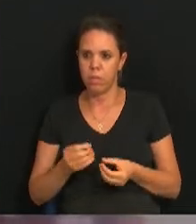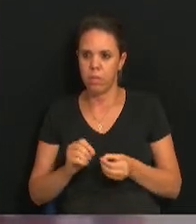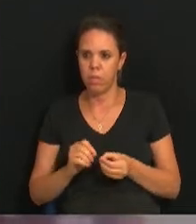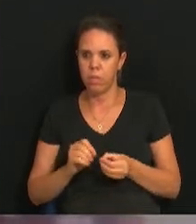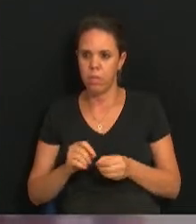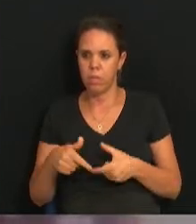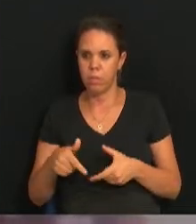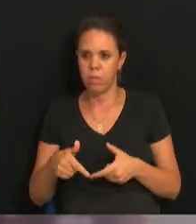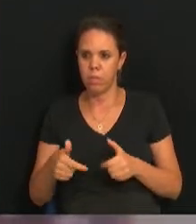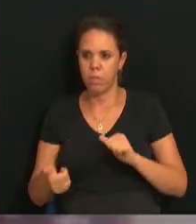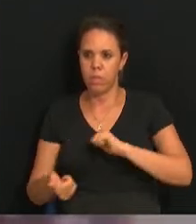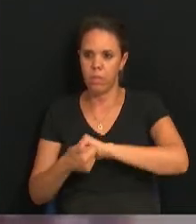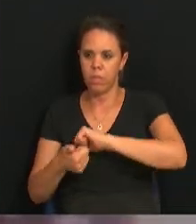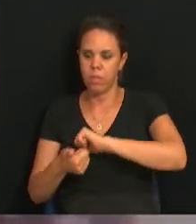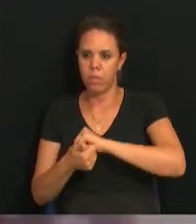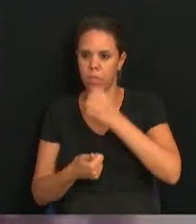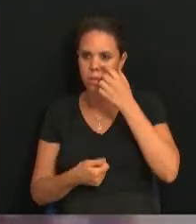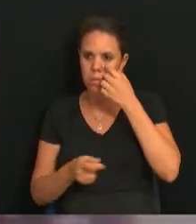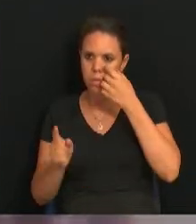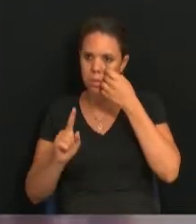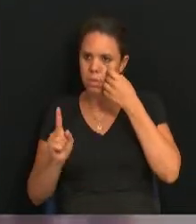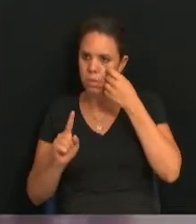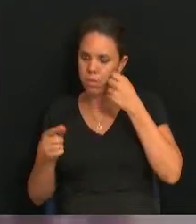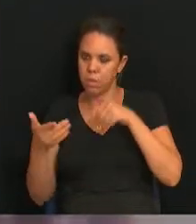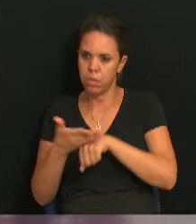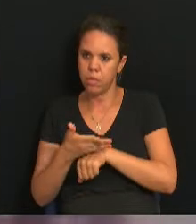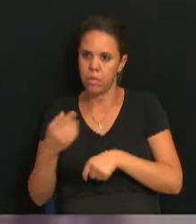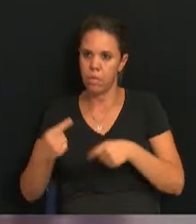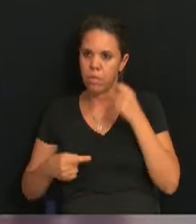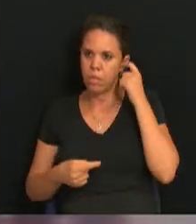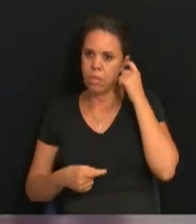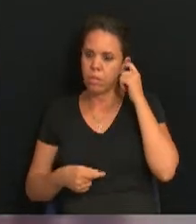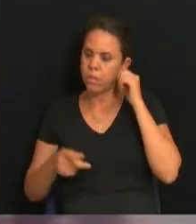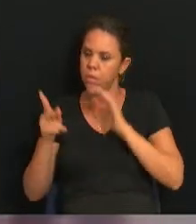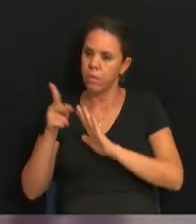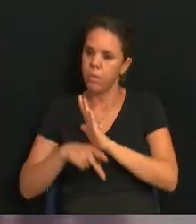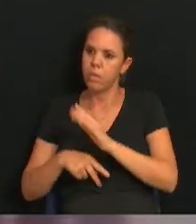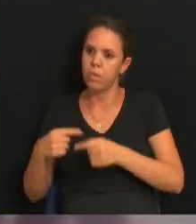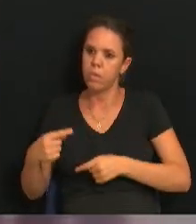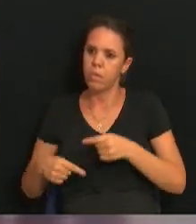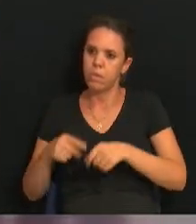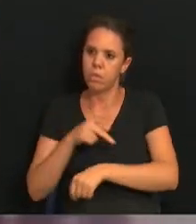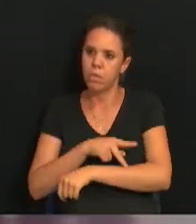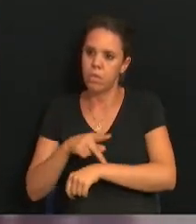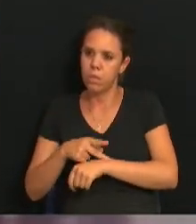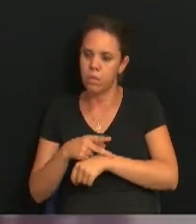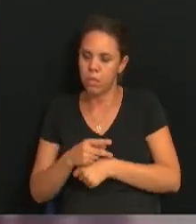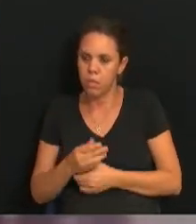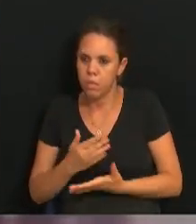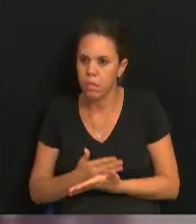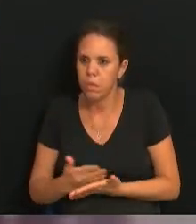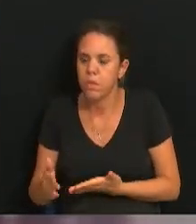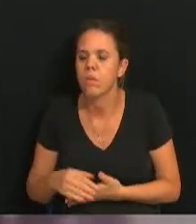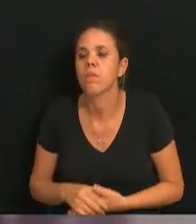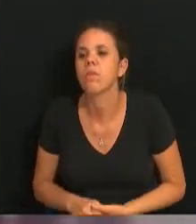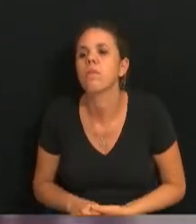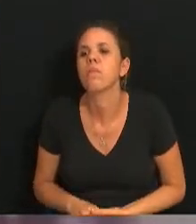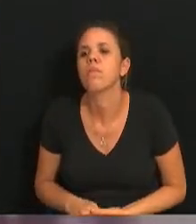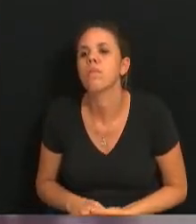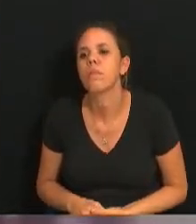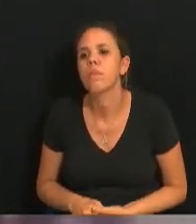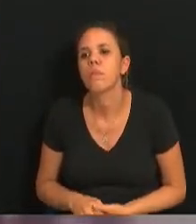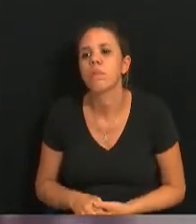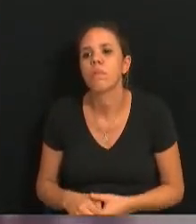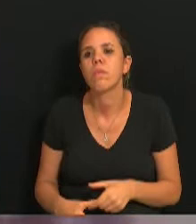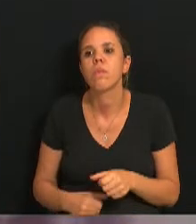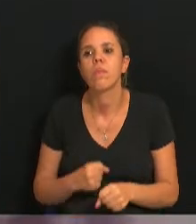de qualidade se você não participa do debate do projeto político pedagógico que se inicia nas RPAs no início do ano?